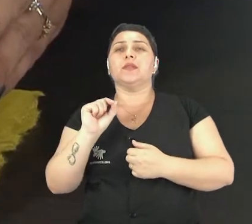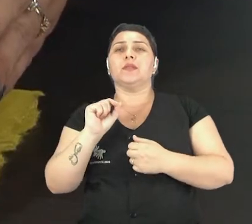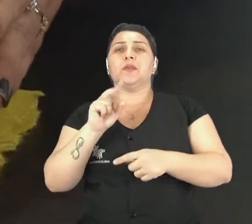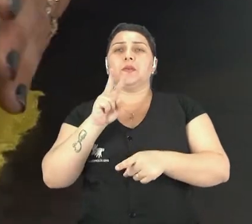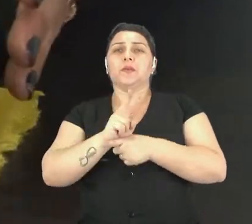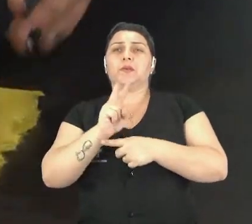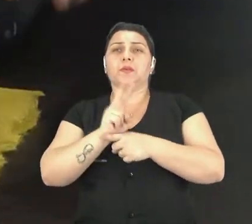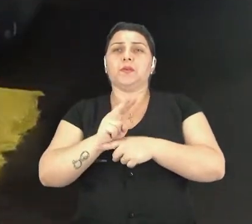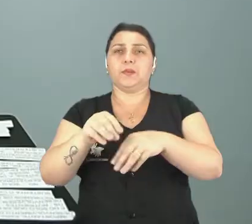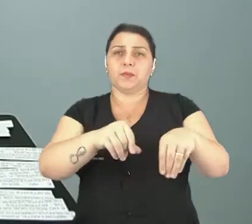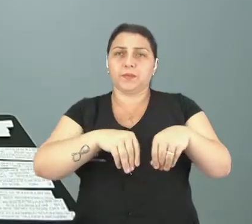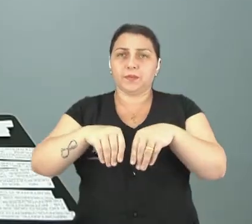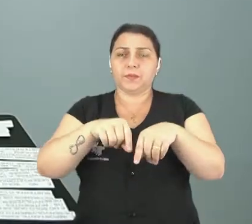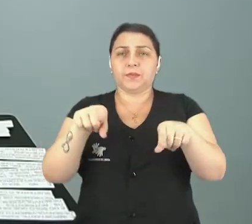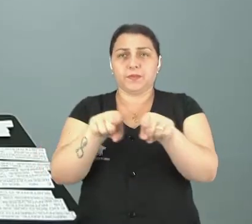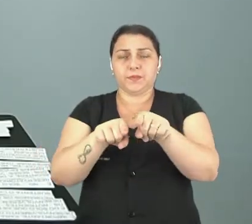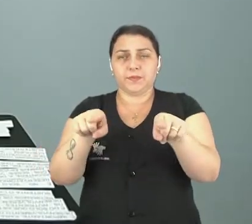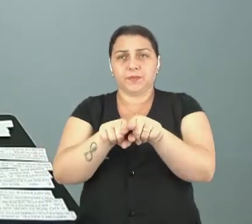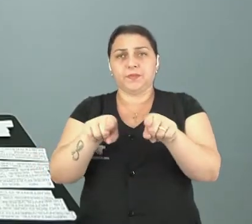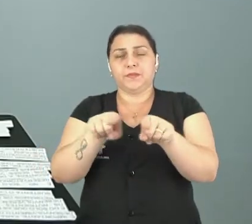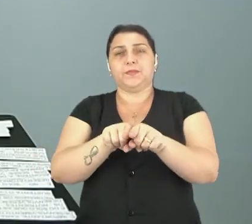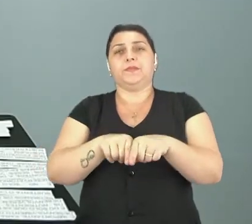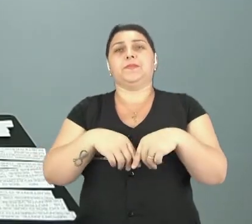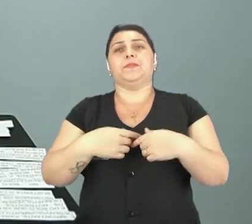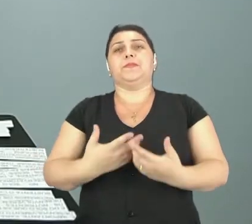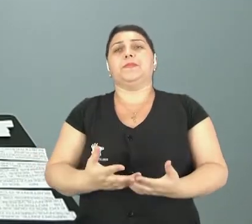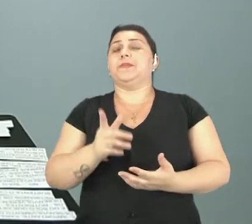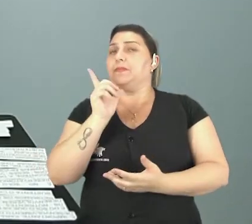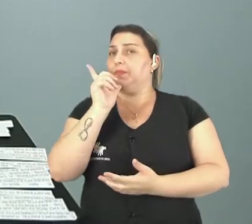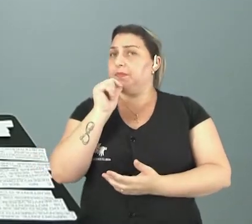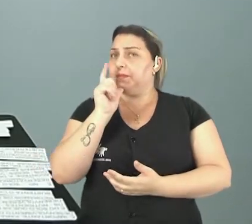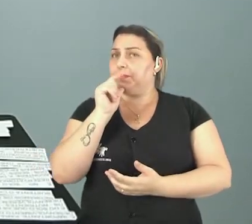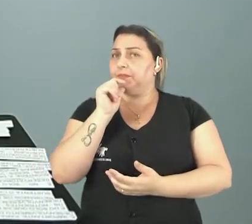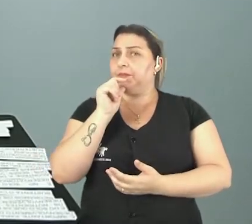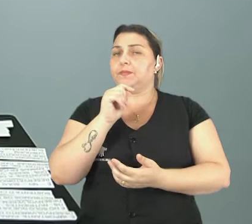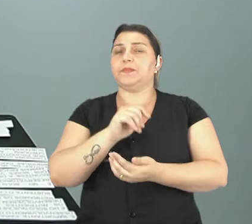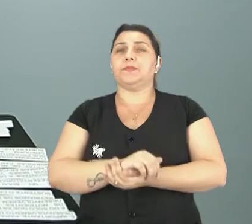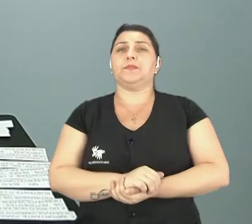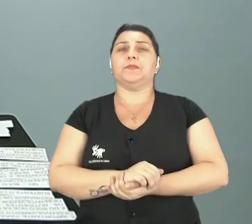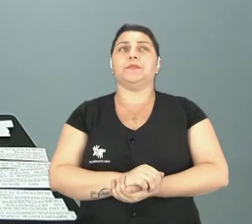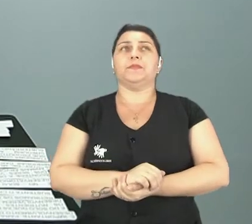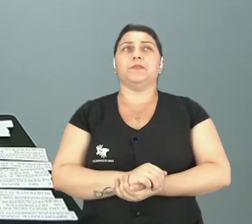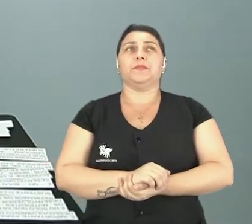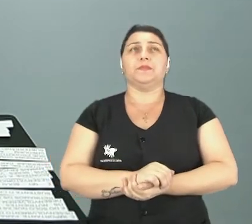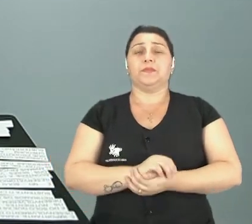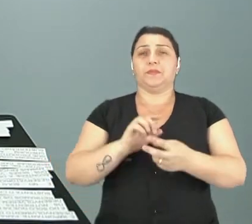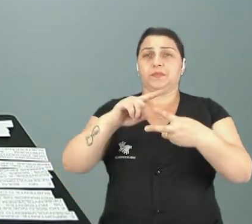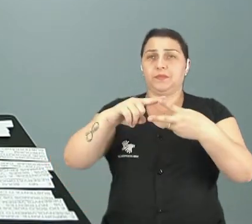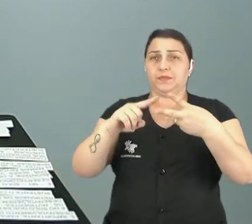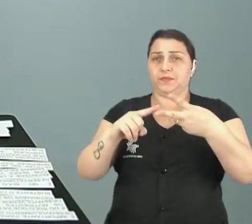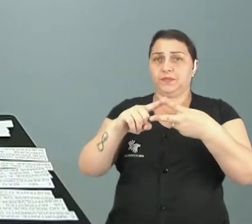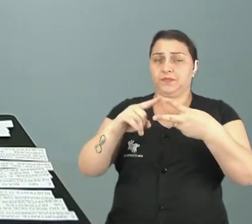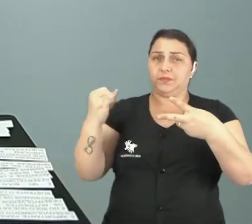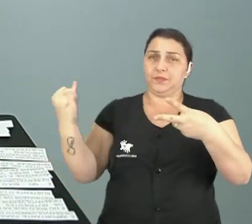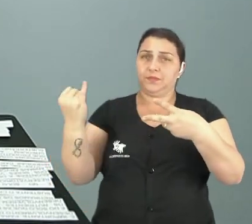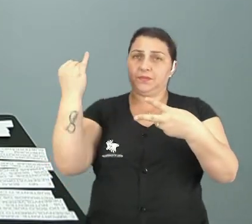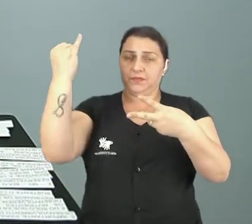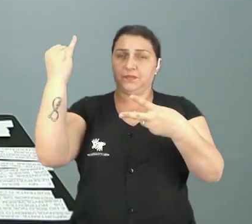do solo e também é necessário a água. Então, a água e o solo são dois